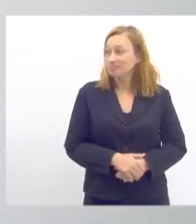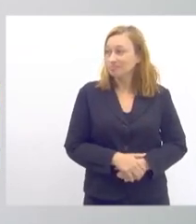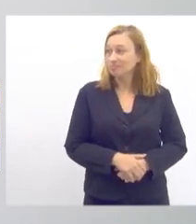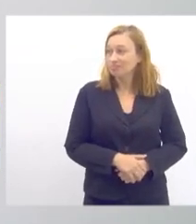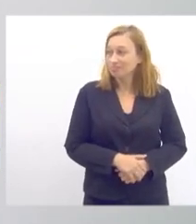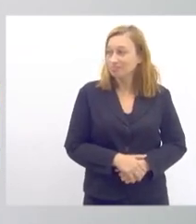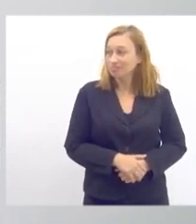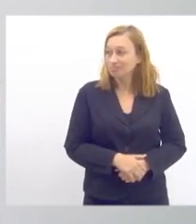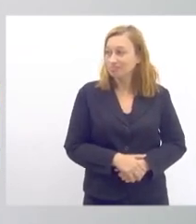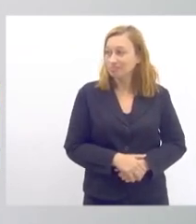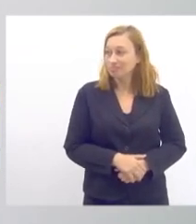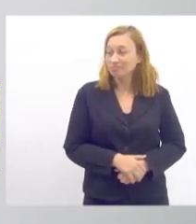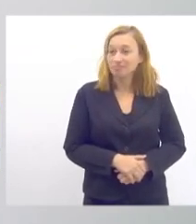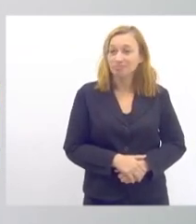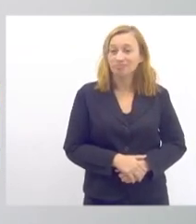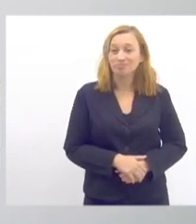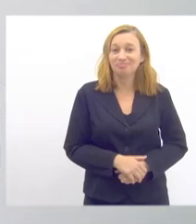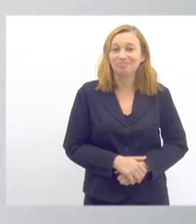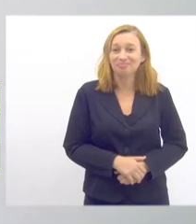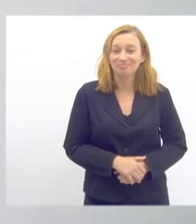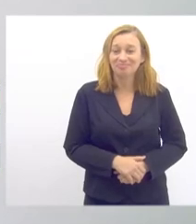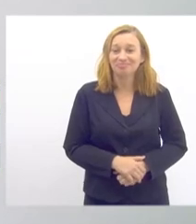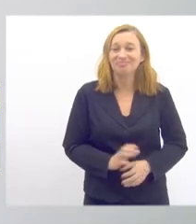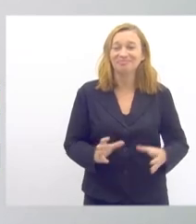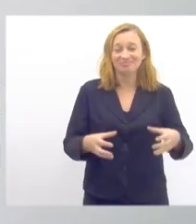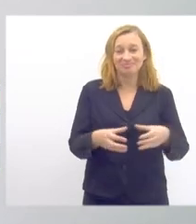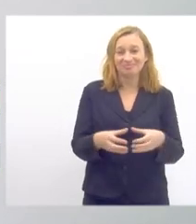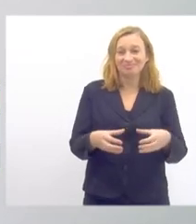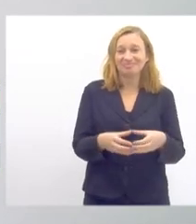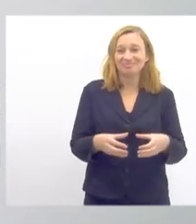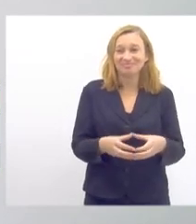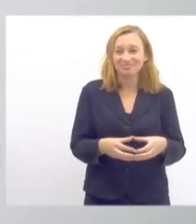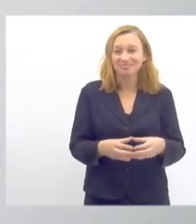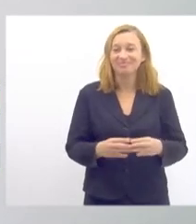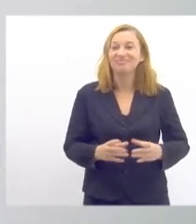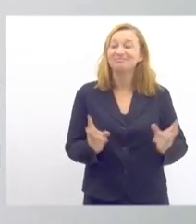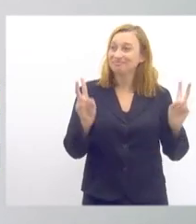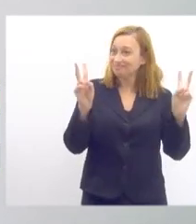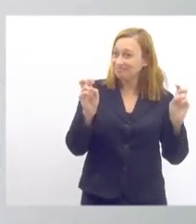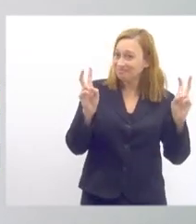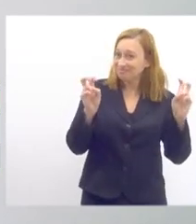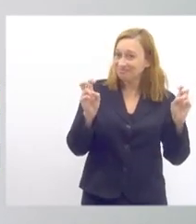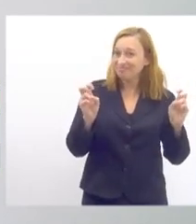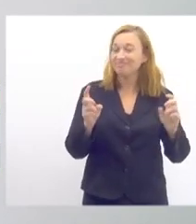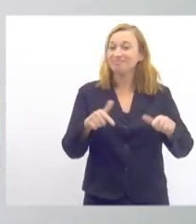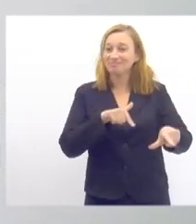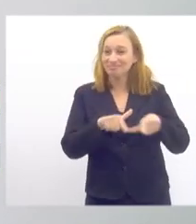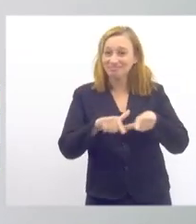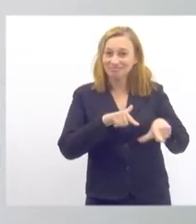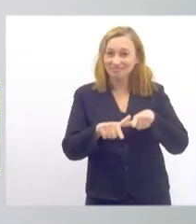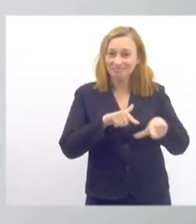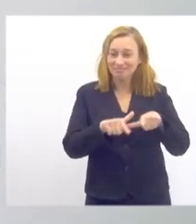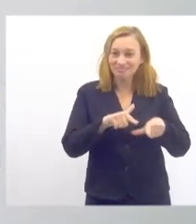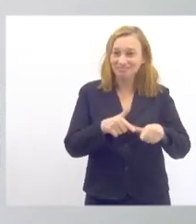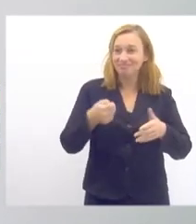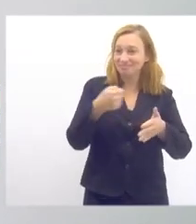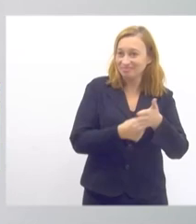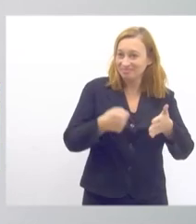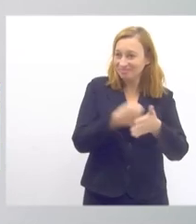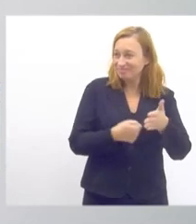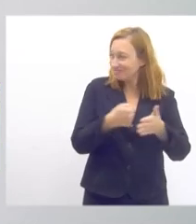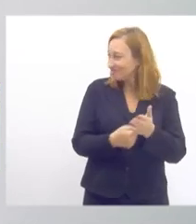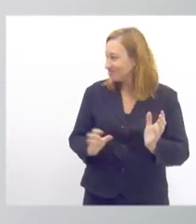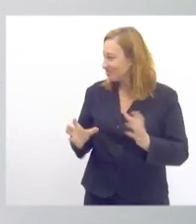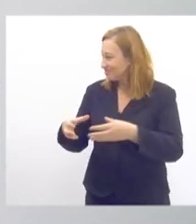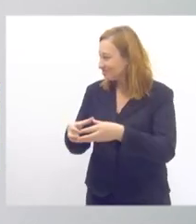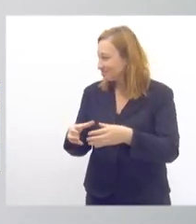há 20 meses lutarem pelo órgão. E aí essa questão da carreira tem que lutar pelo órgão. E eu quero